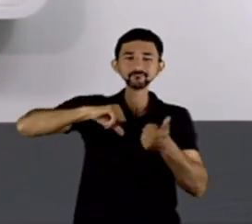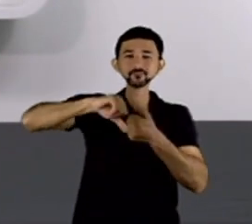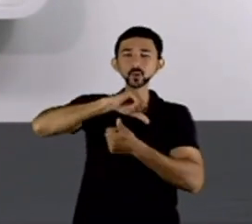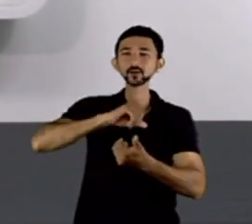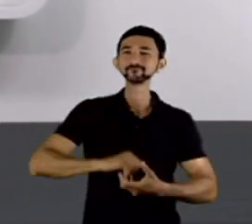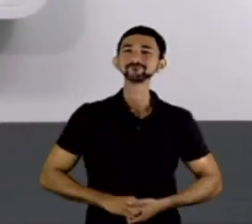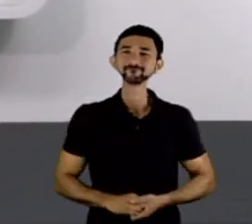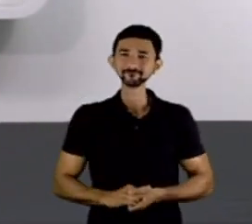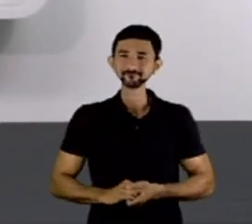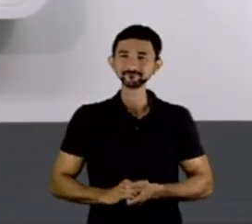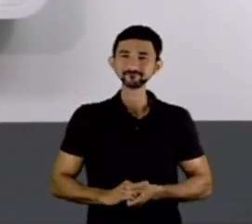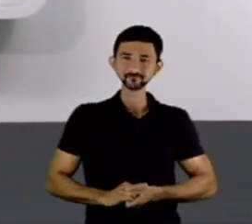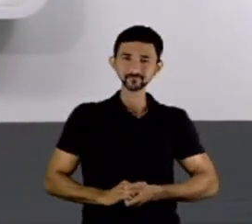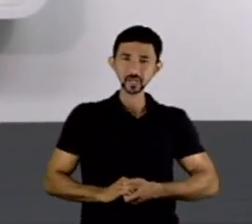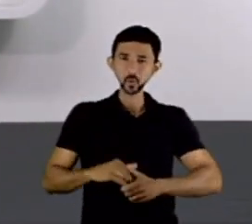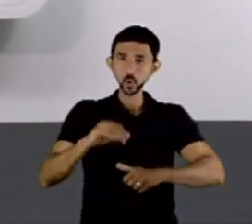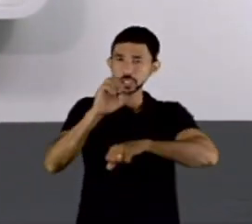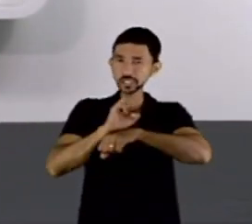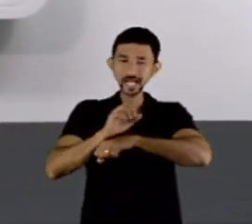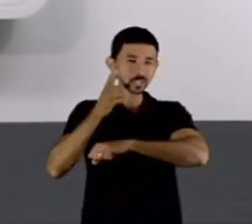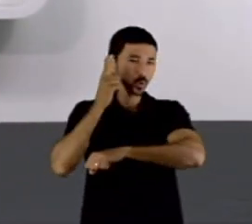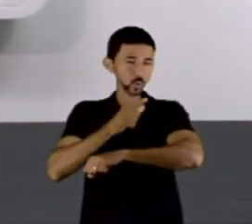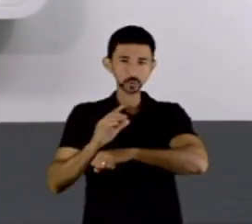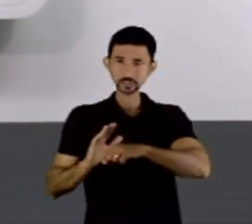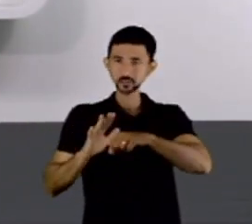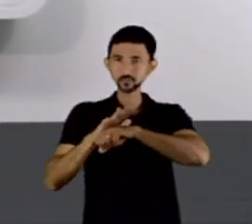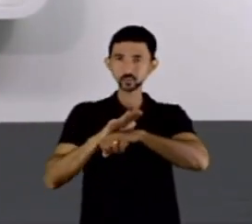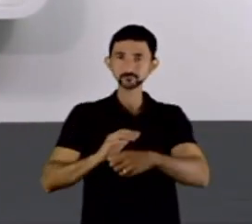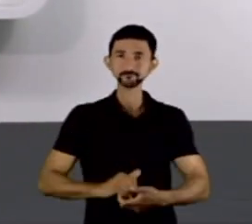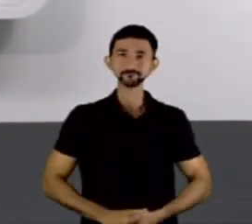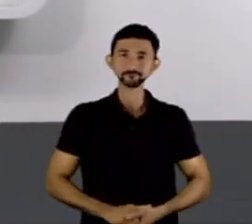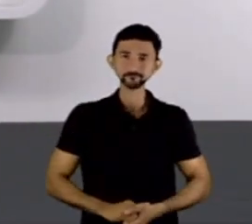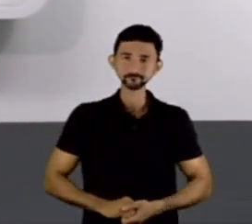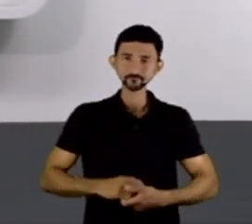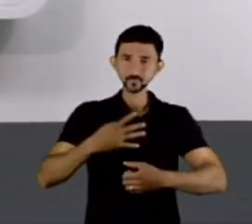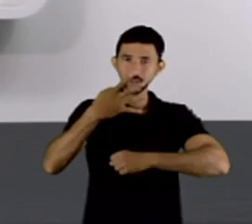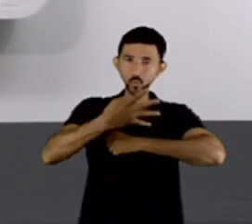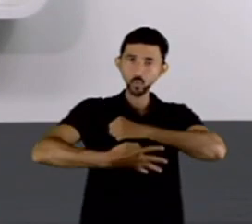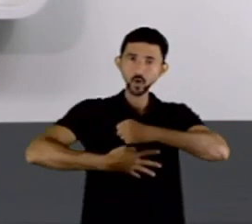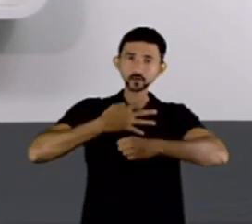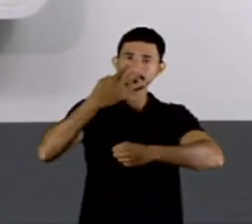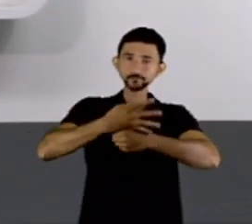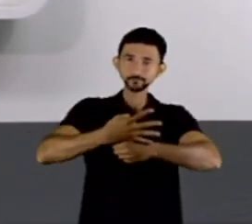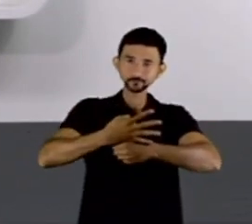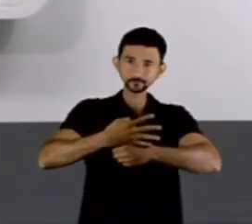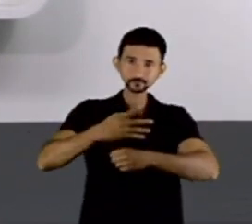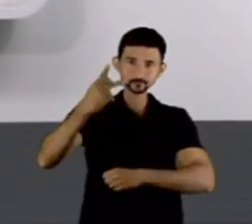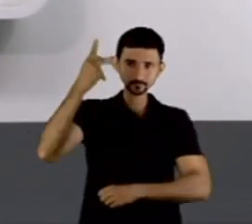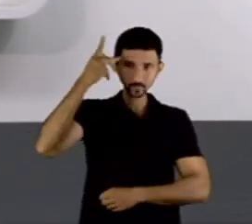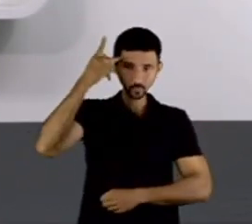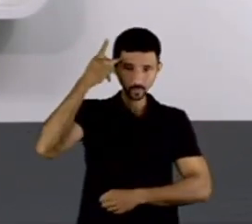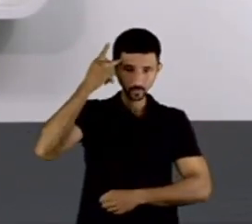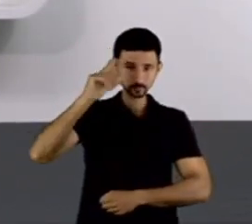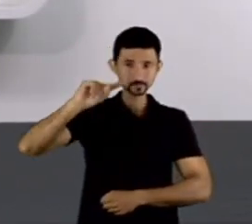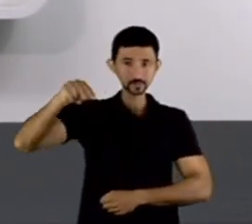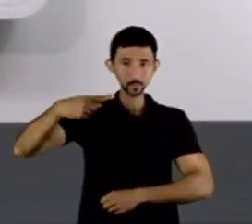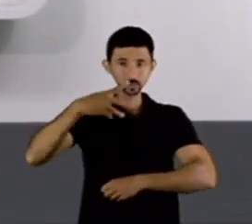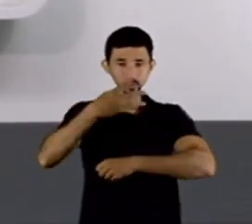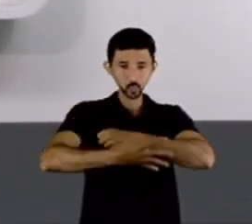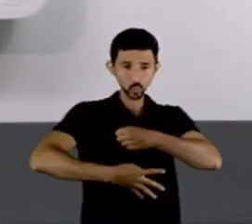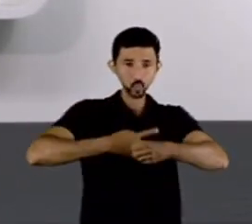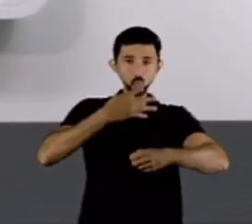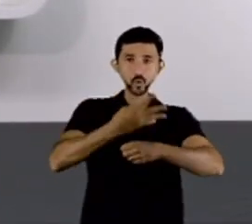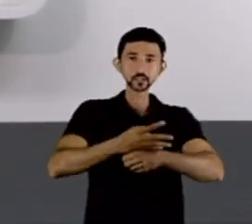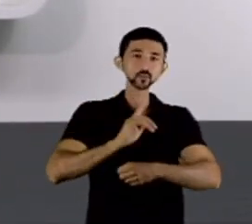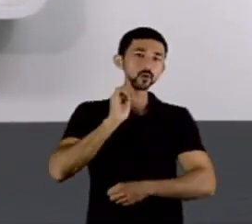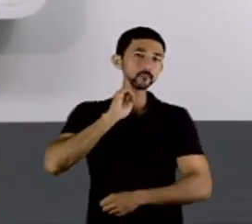inalcançável para esses outros estados, tá? Porque 4 anos era São Paulo. Nos outros 4 anos era